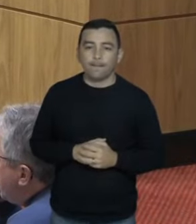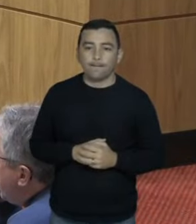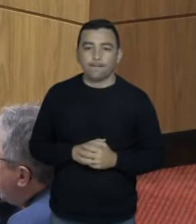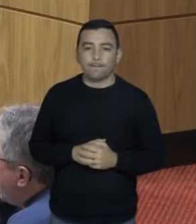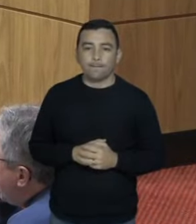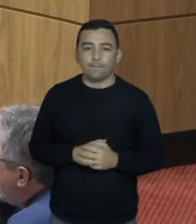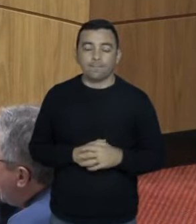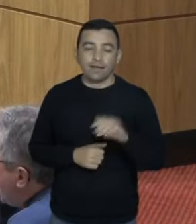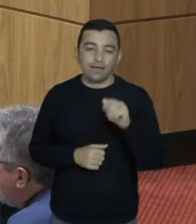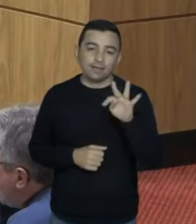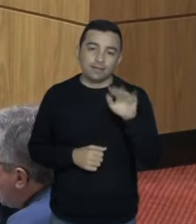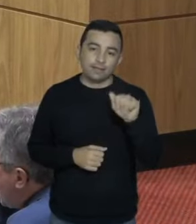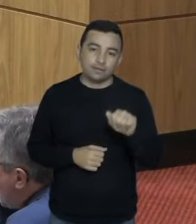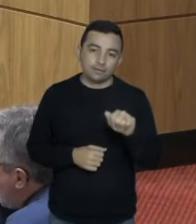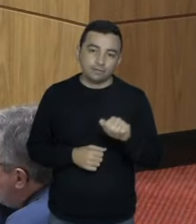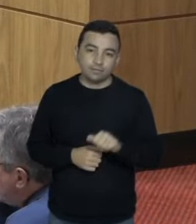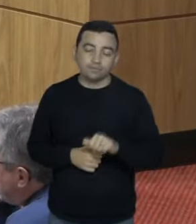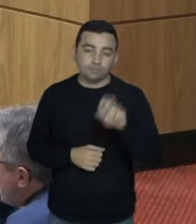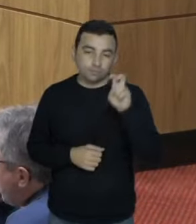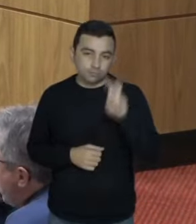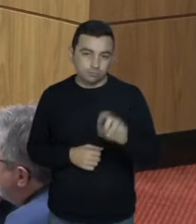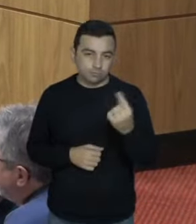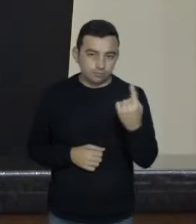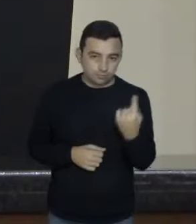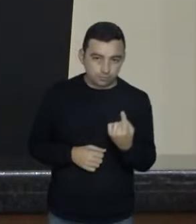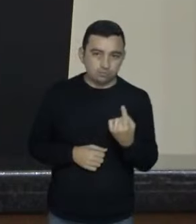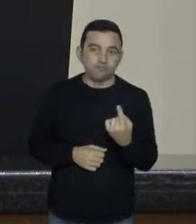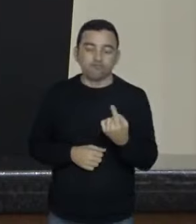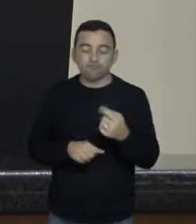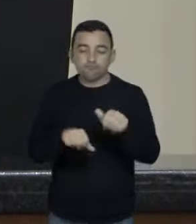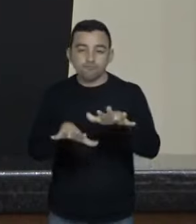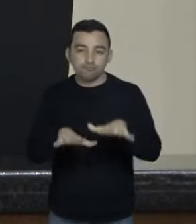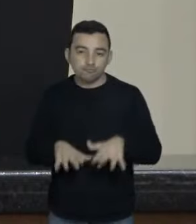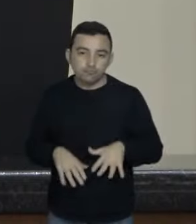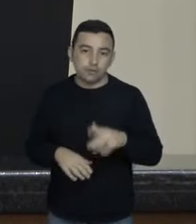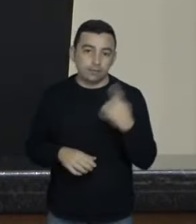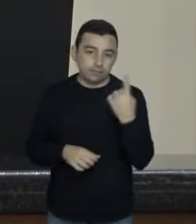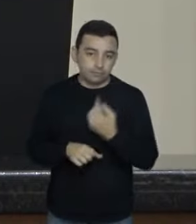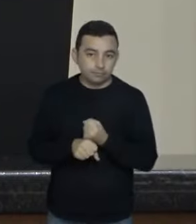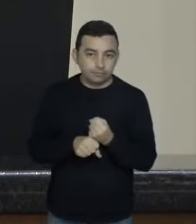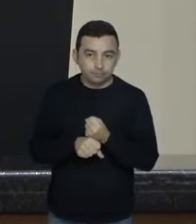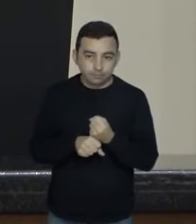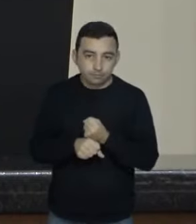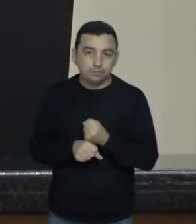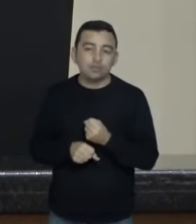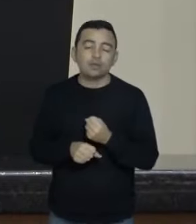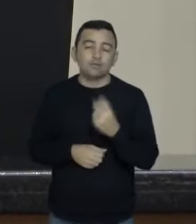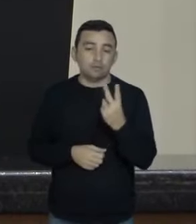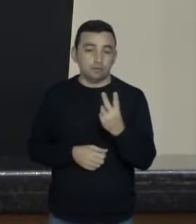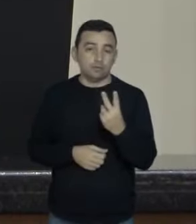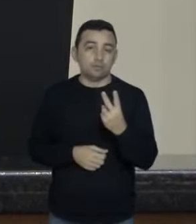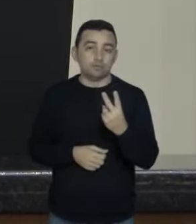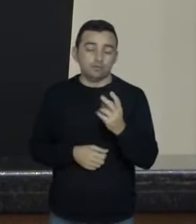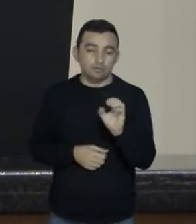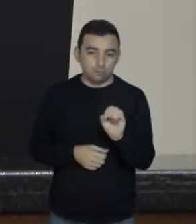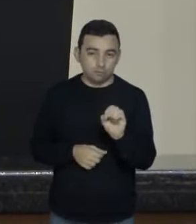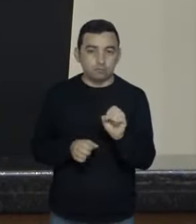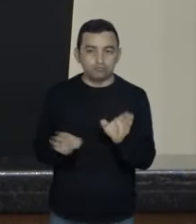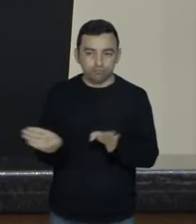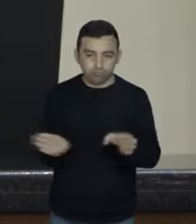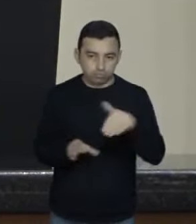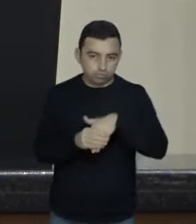ata da quinquagésima primeira sessão ordinária da primeira sessão Legislativa da vigésima legislatura da